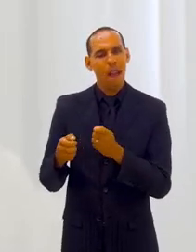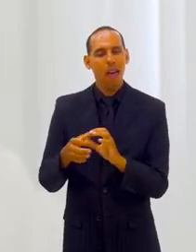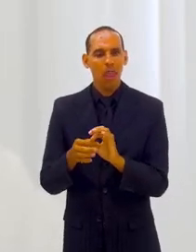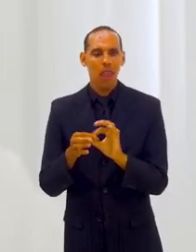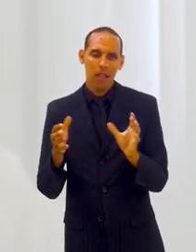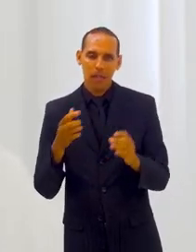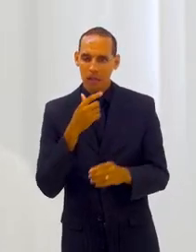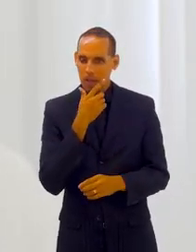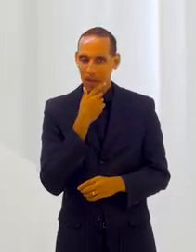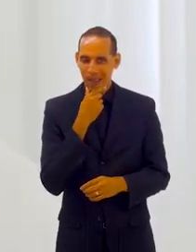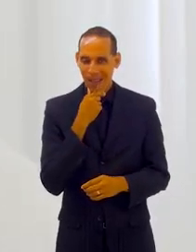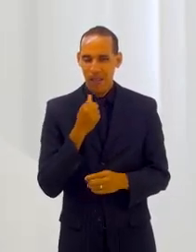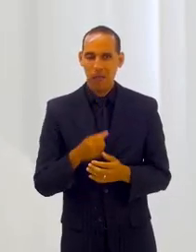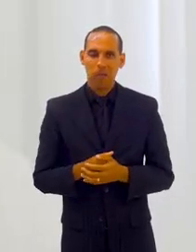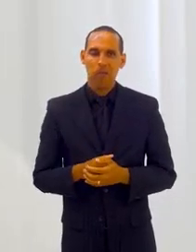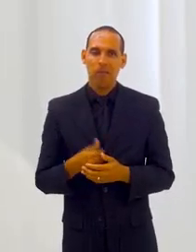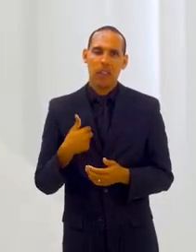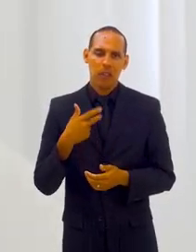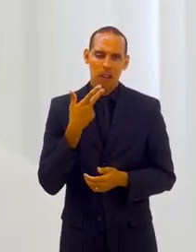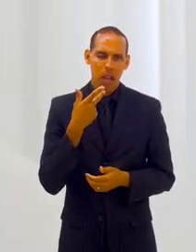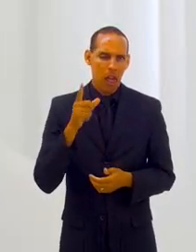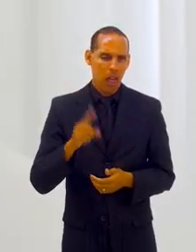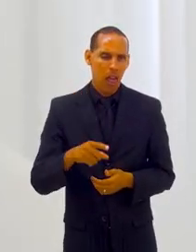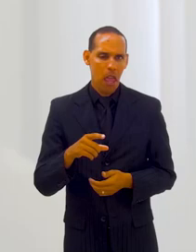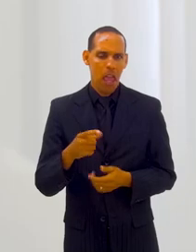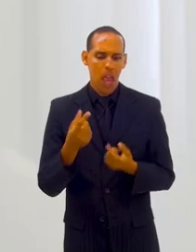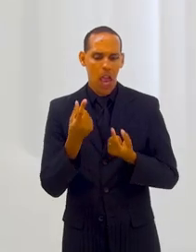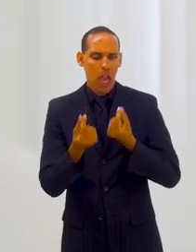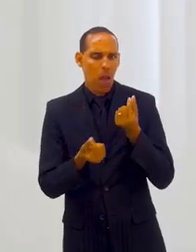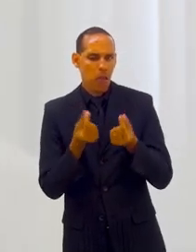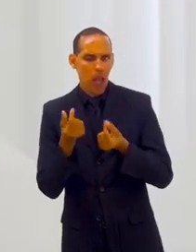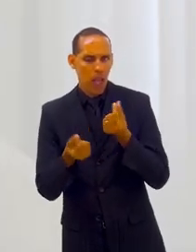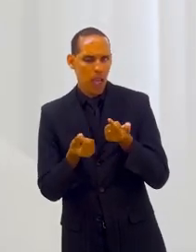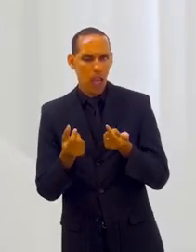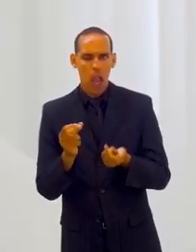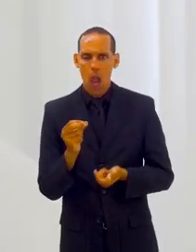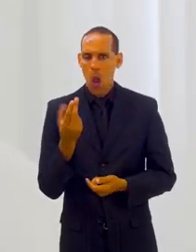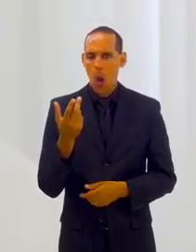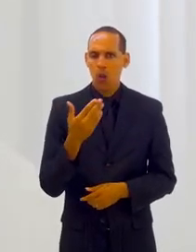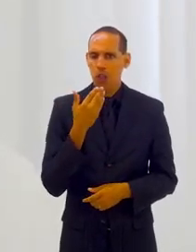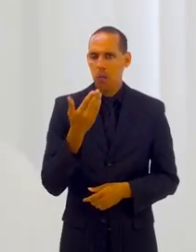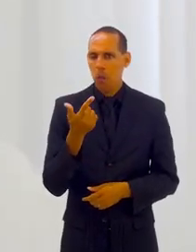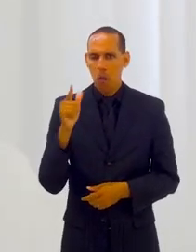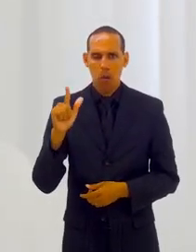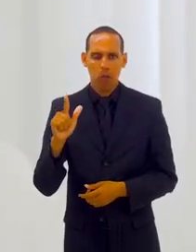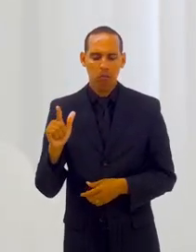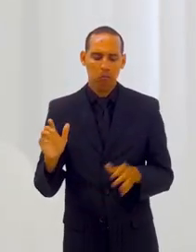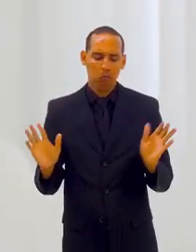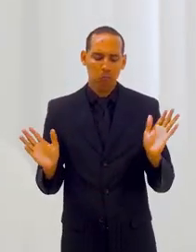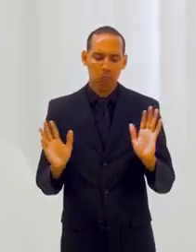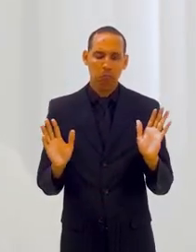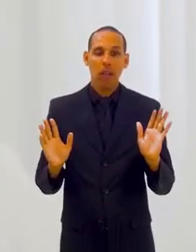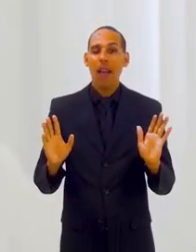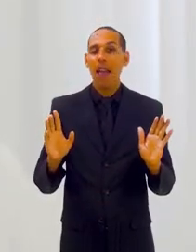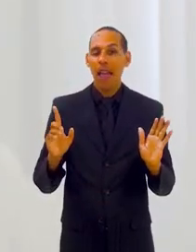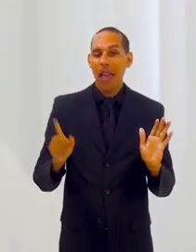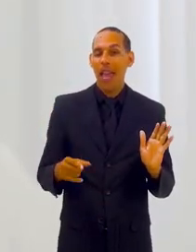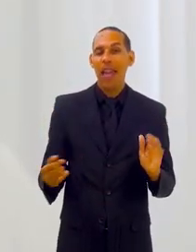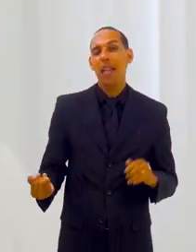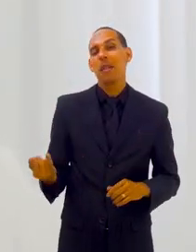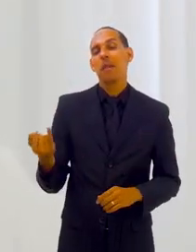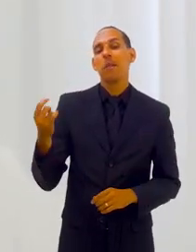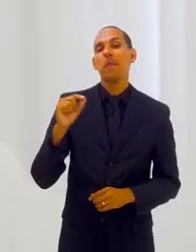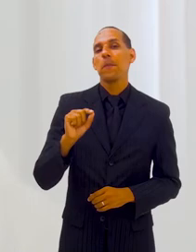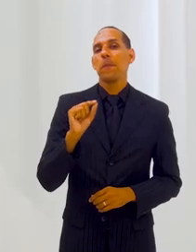livre. Eu não vou classificar como capitalista ou outro tipo qualquer. É